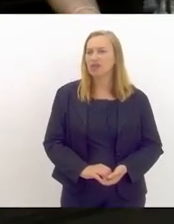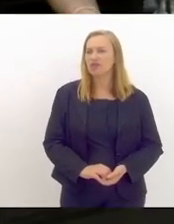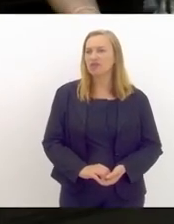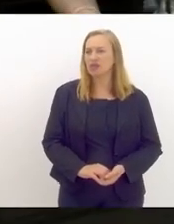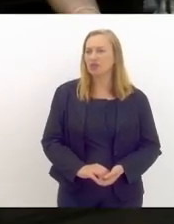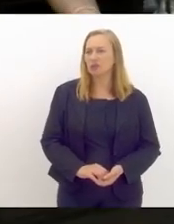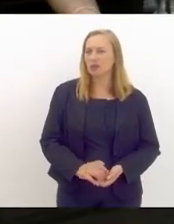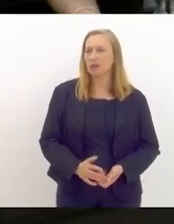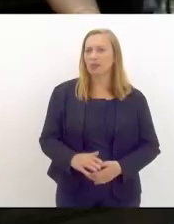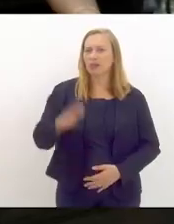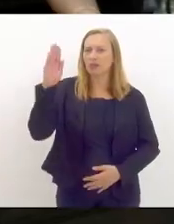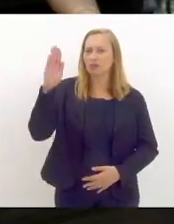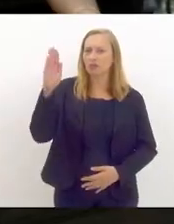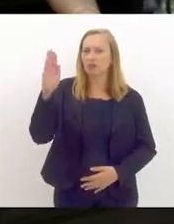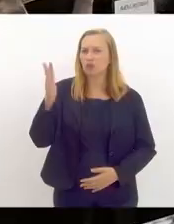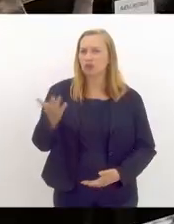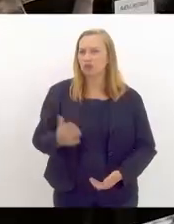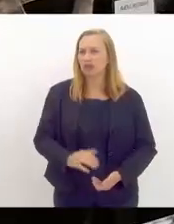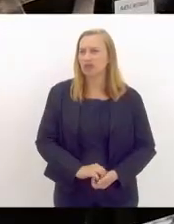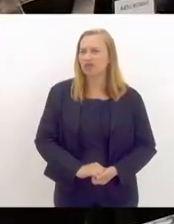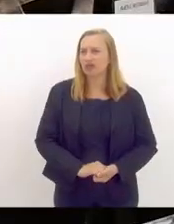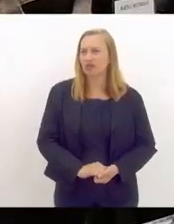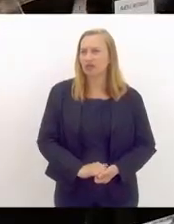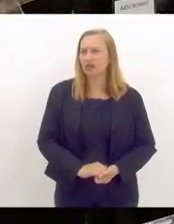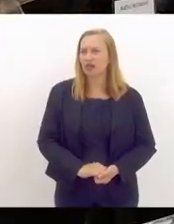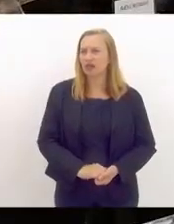Assim eu prometo.